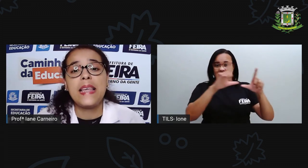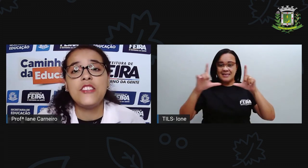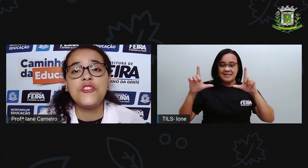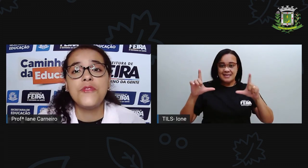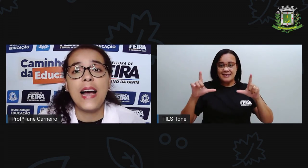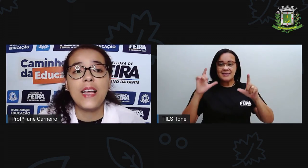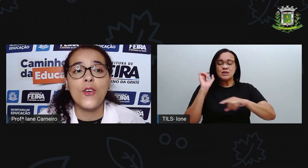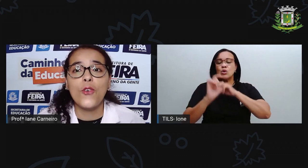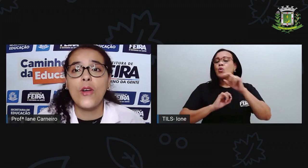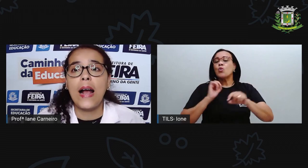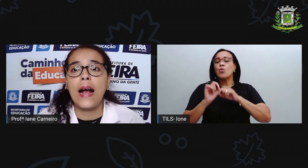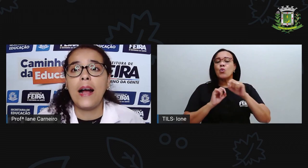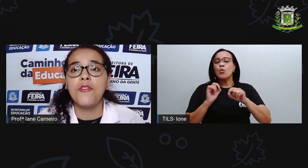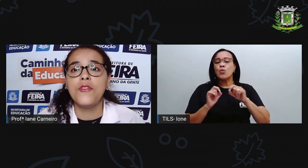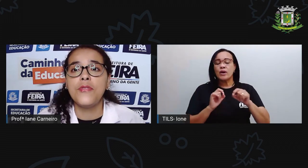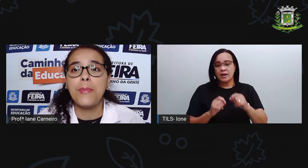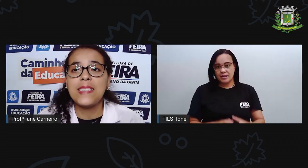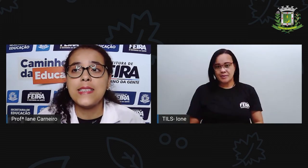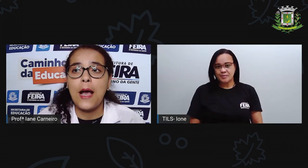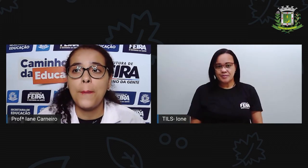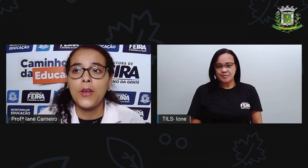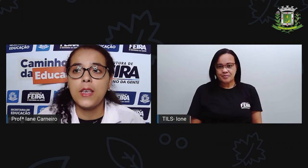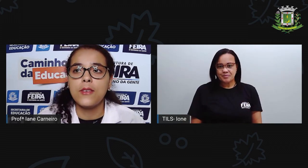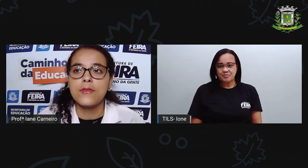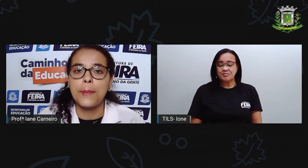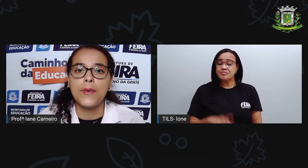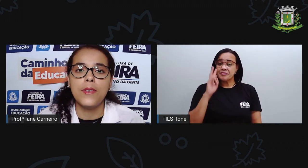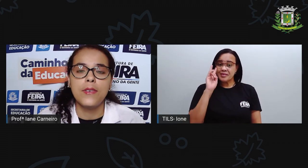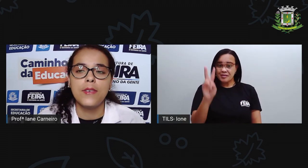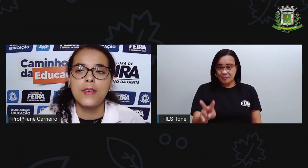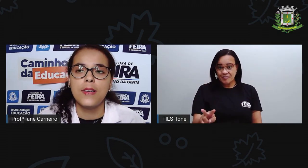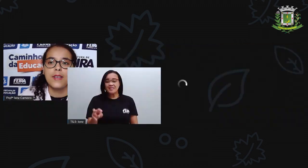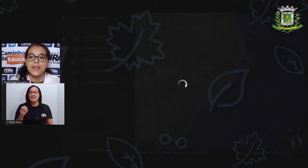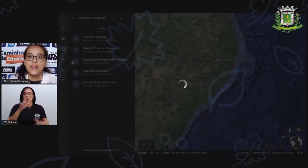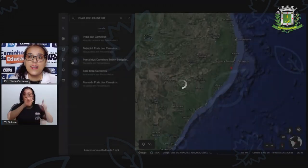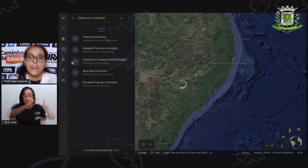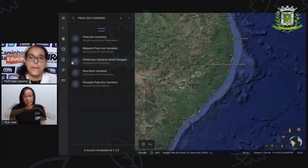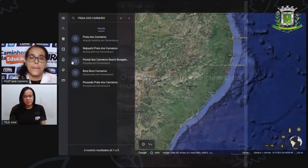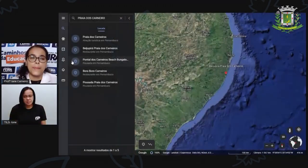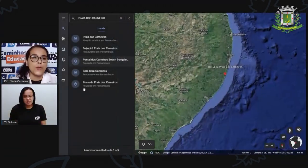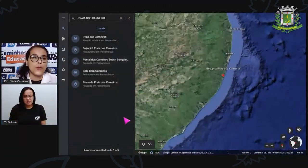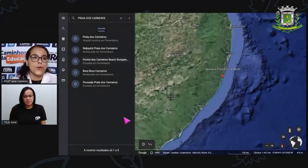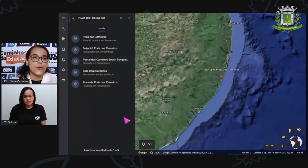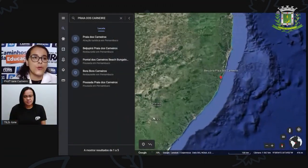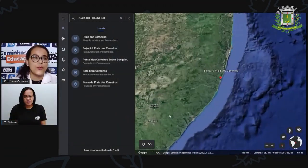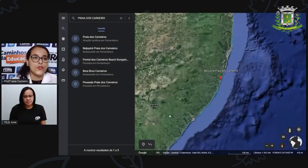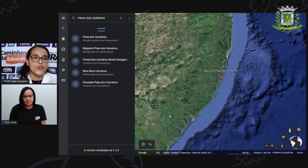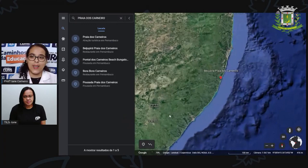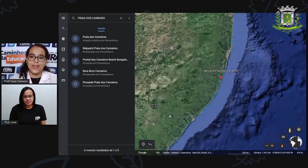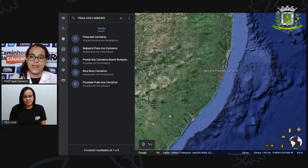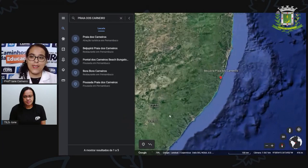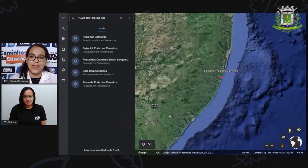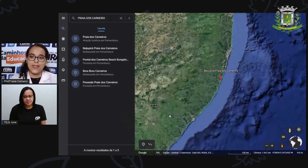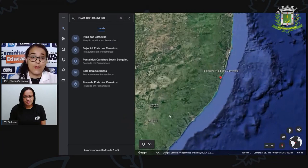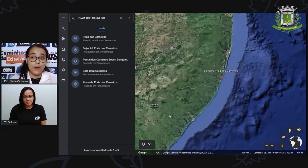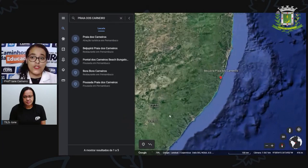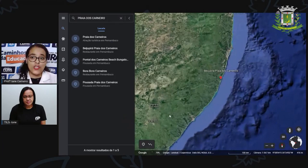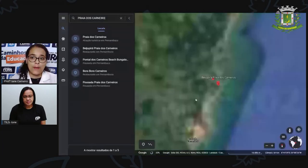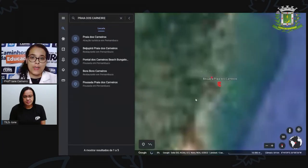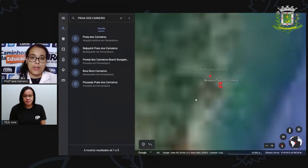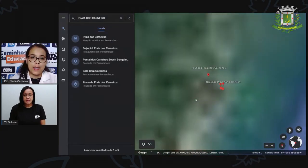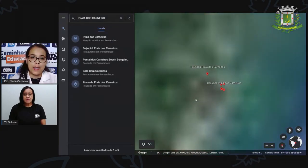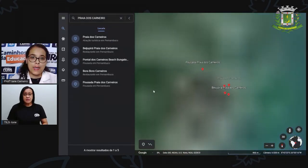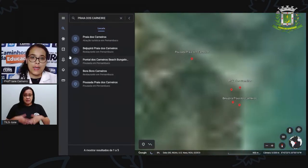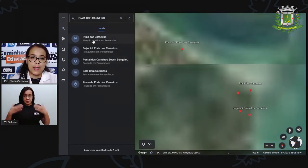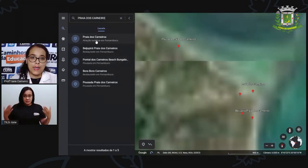Que a gente vai passear um pouquinho, tá bom? Pronto, gente. Olha só. A vai mostrar pra